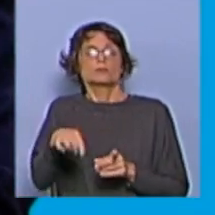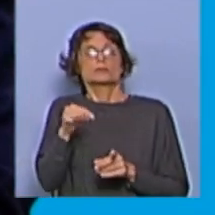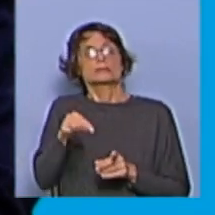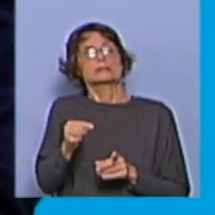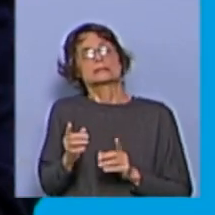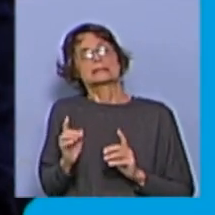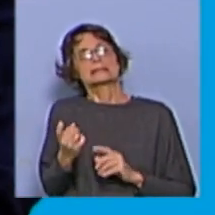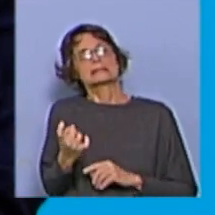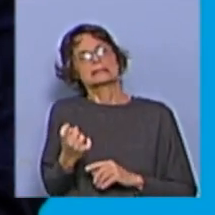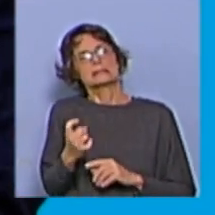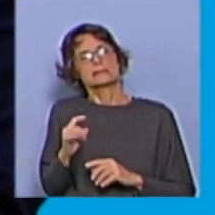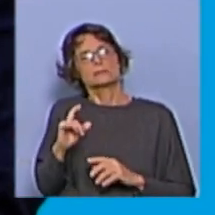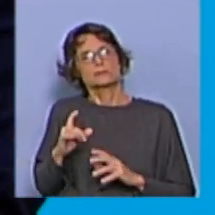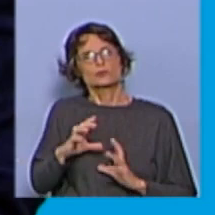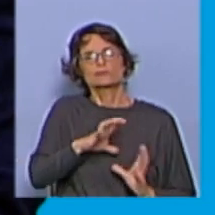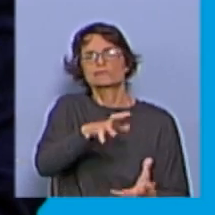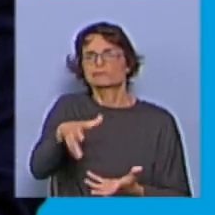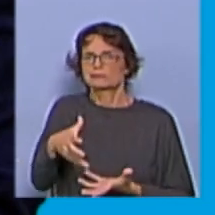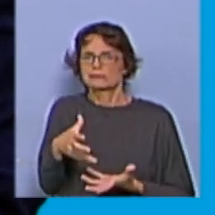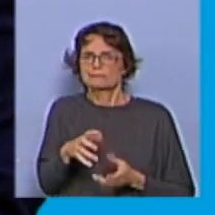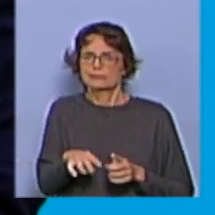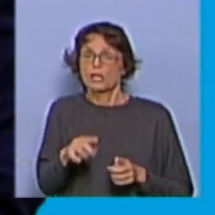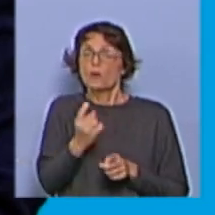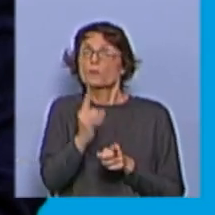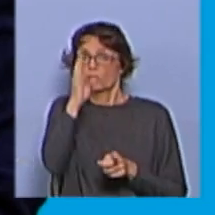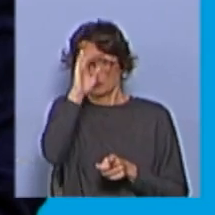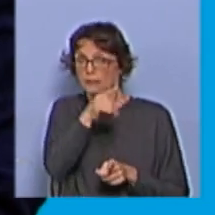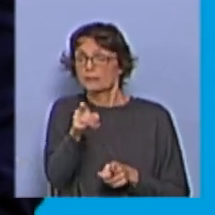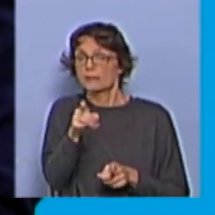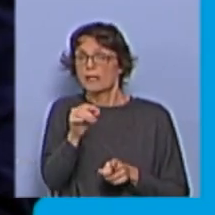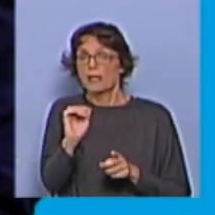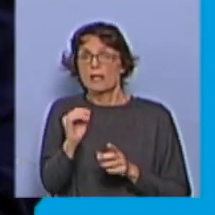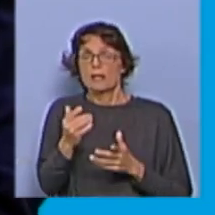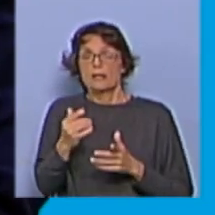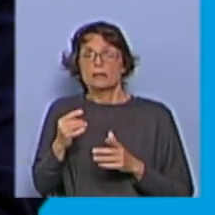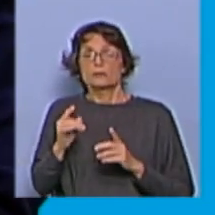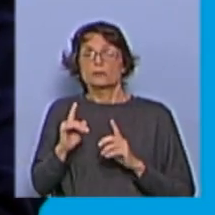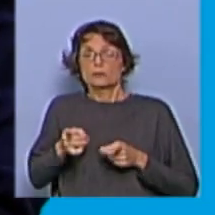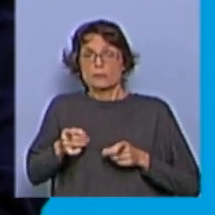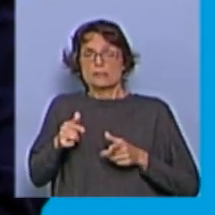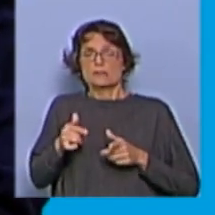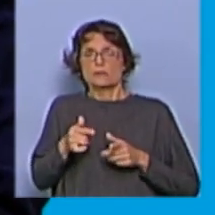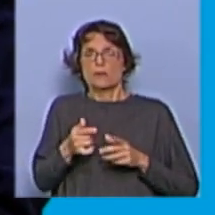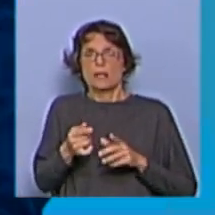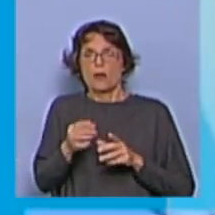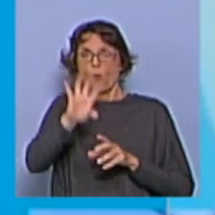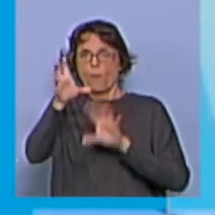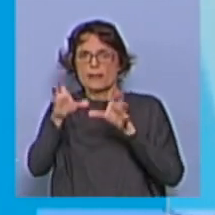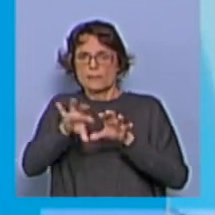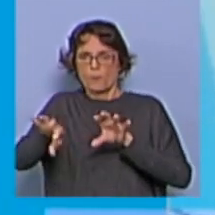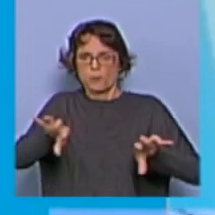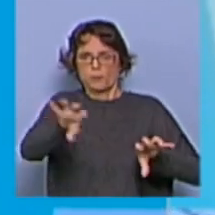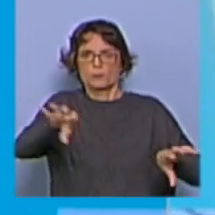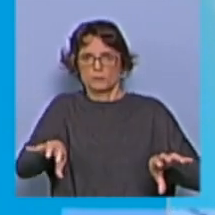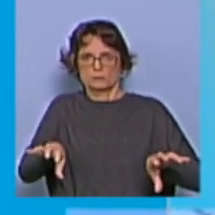de facto, o primeiro reflexo foi cada um por si próprio. Bom, e não podemos... E a União Europeia também mostrou isso, ou ameaçou